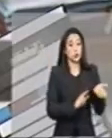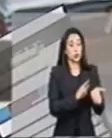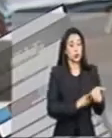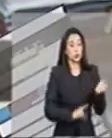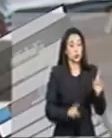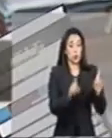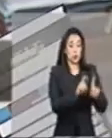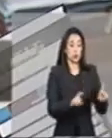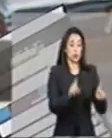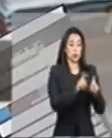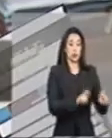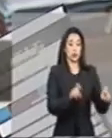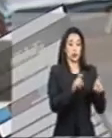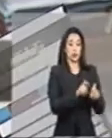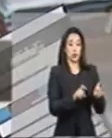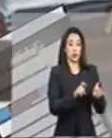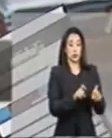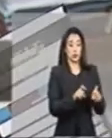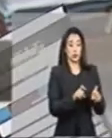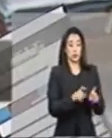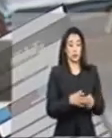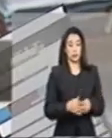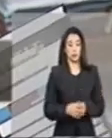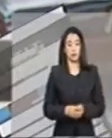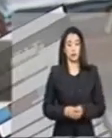Quem vota neste momento é o ministro Marco Aurélio.